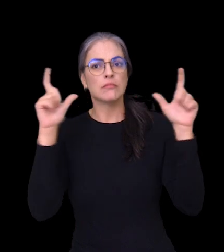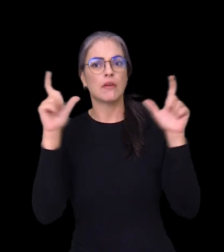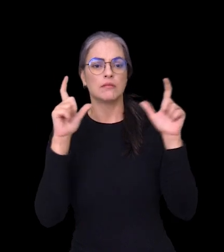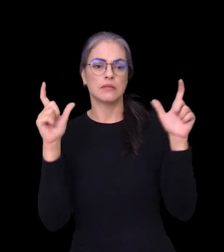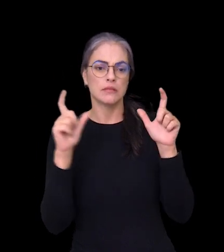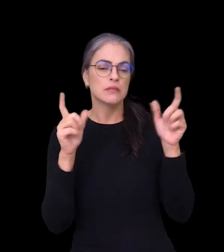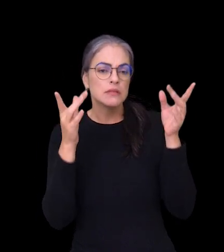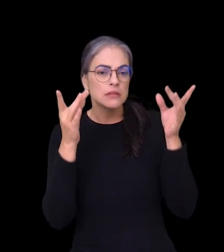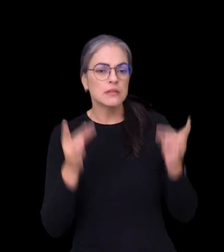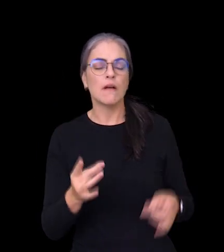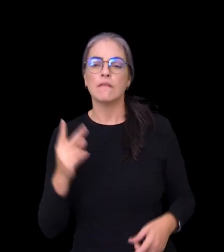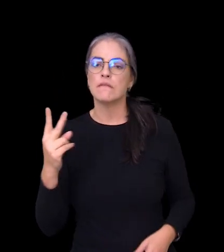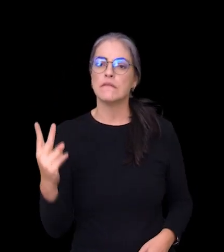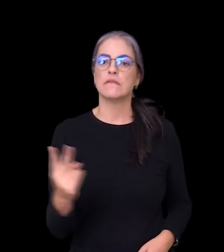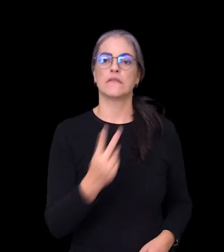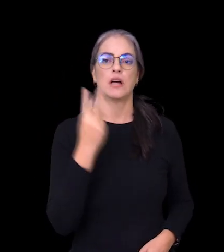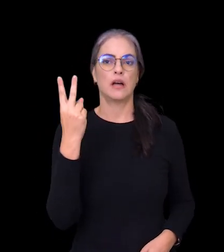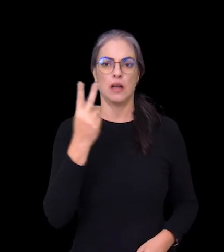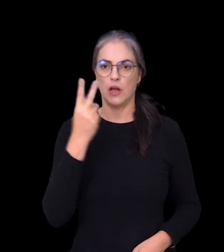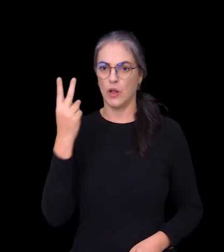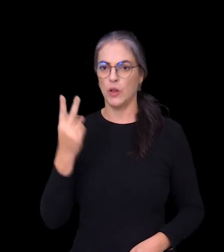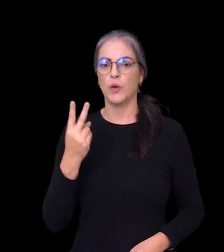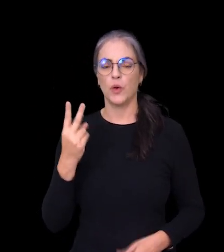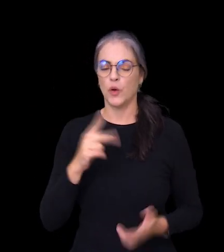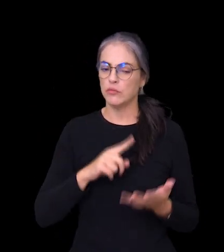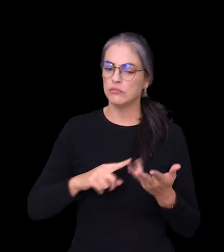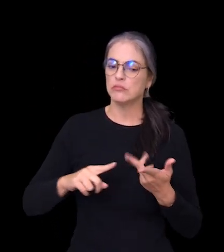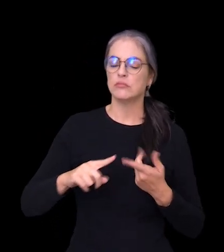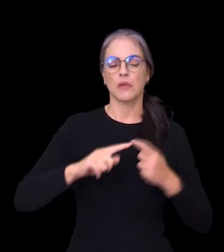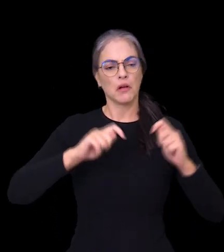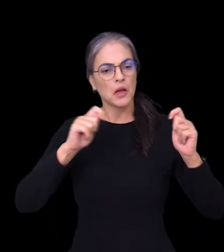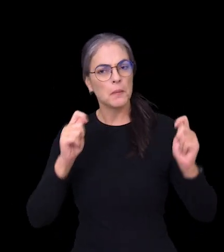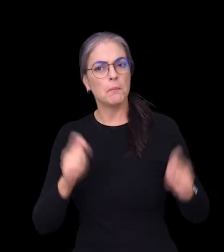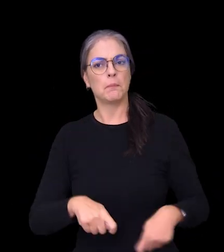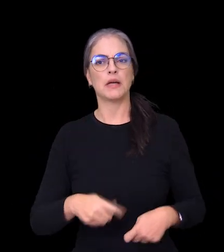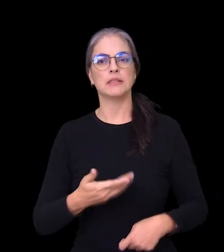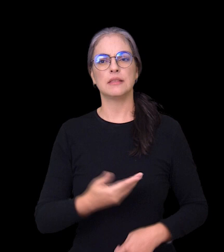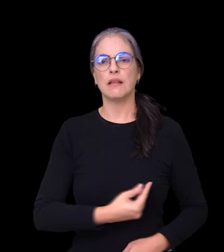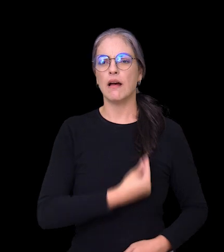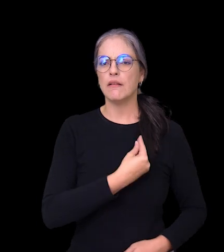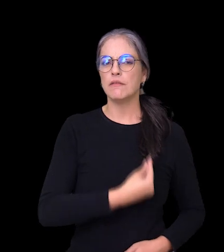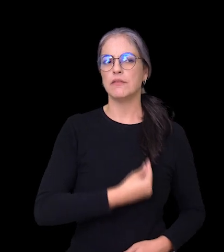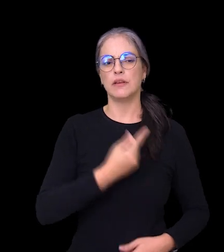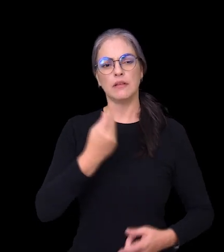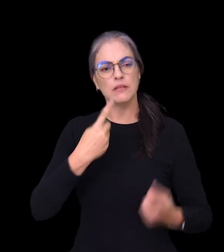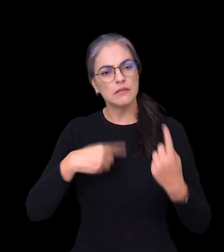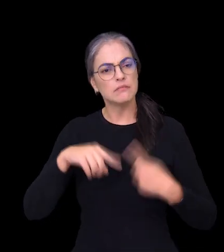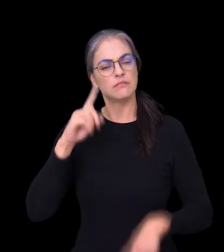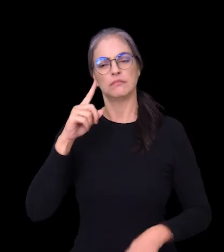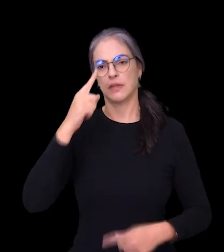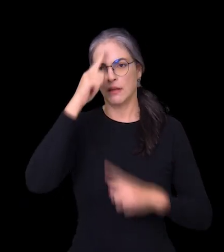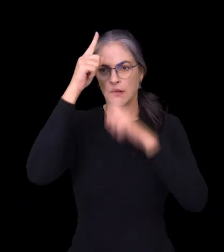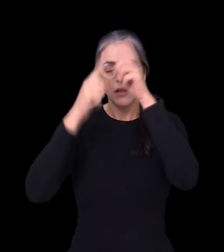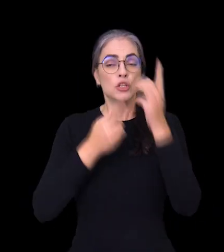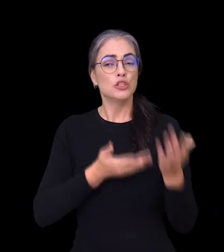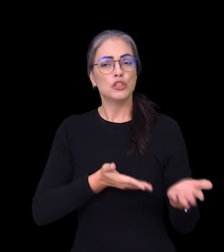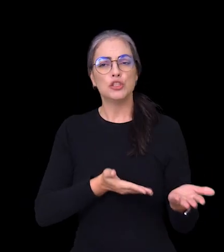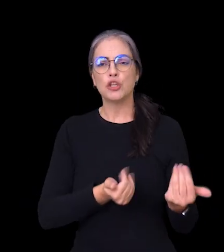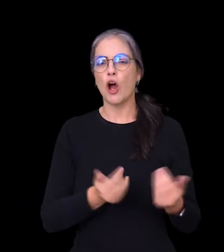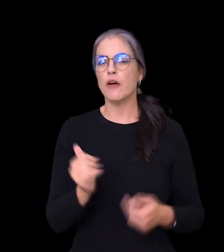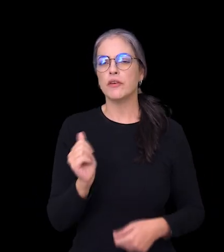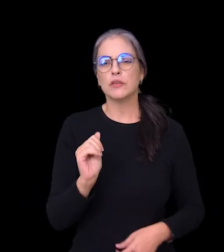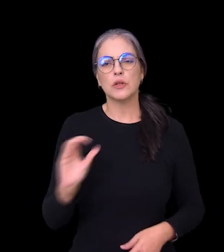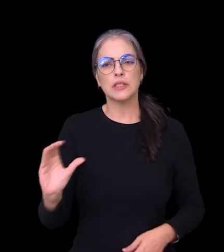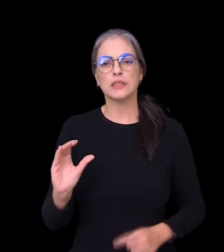também valorizado, né, em todo o seu potencial criativo, transformador, né? Então, adolescentes e jovens, muito se fala